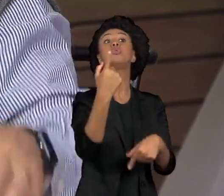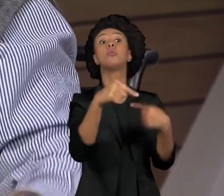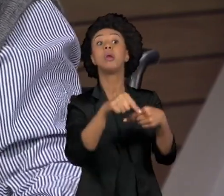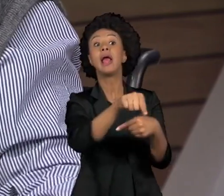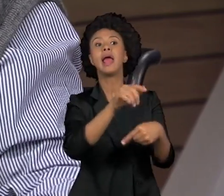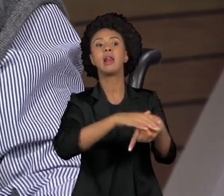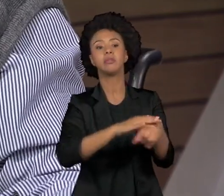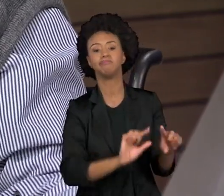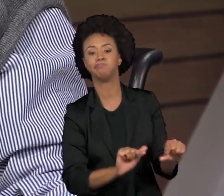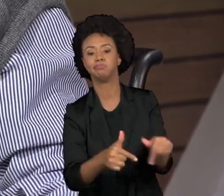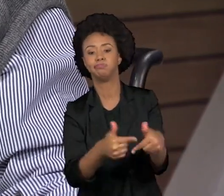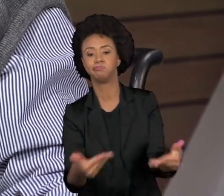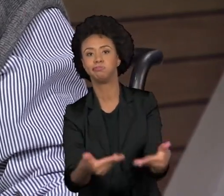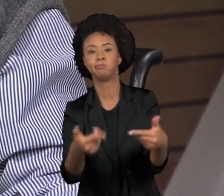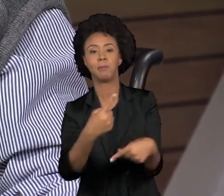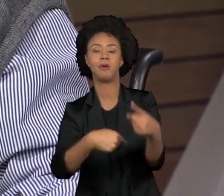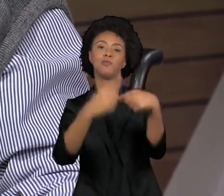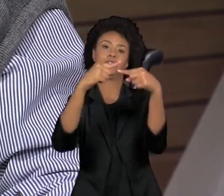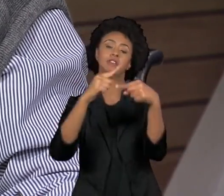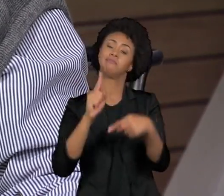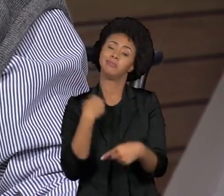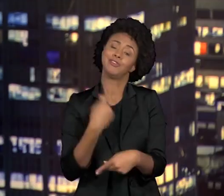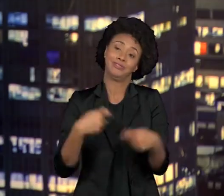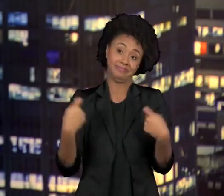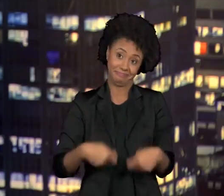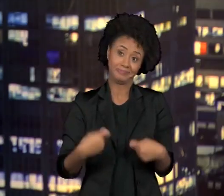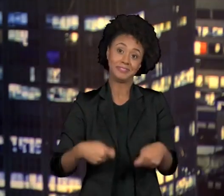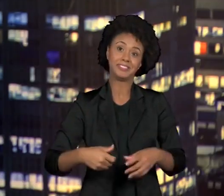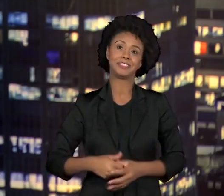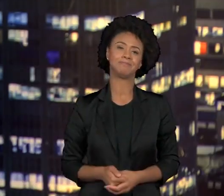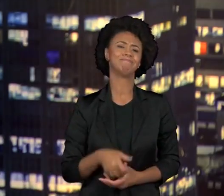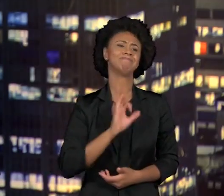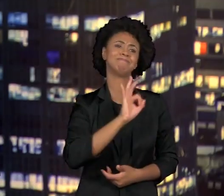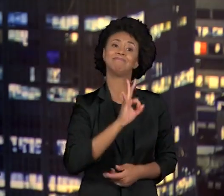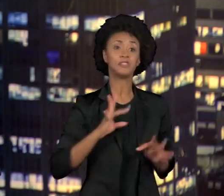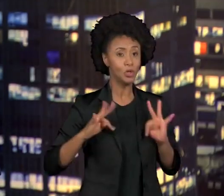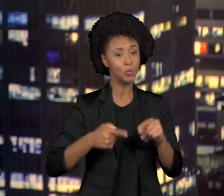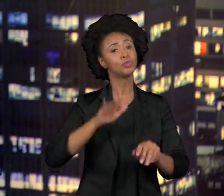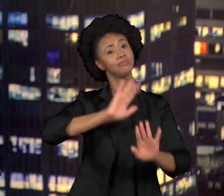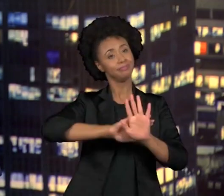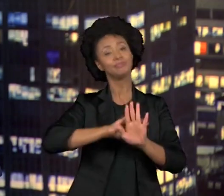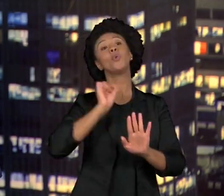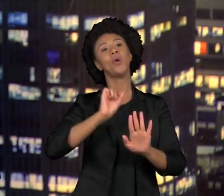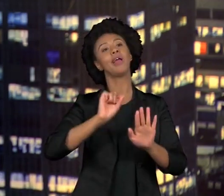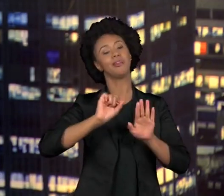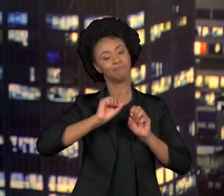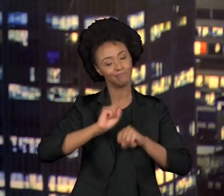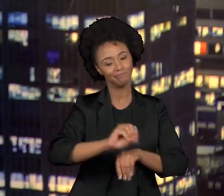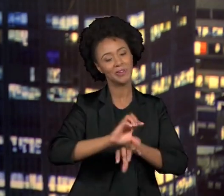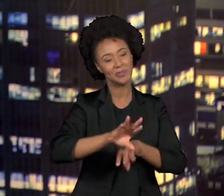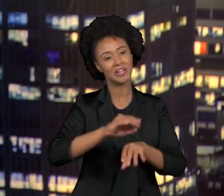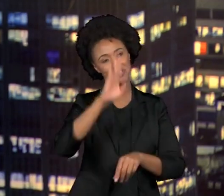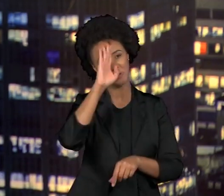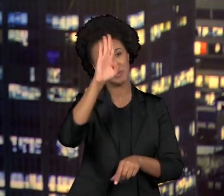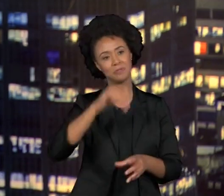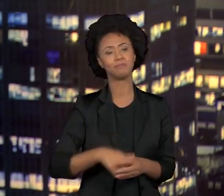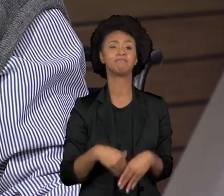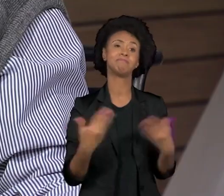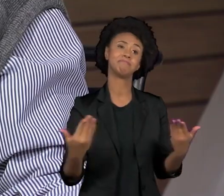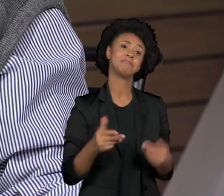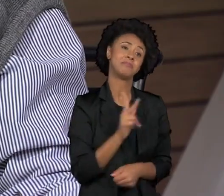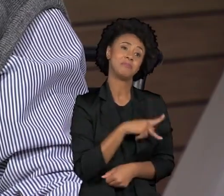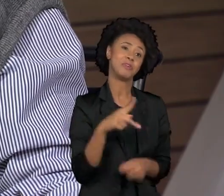promover essa mudança tão necessária para nós. Sem dúvida. Tudo passa pela educação. Sim. Tudo, absolutamente. Professora Saldiva,